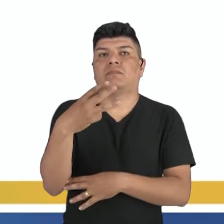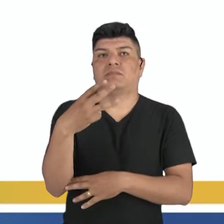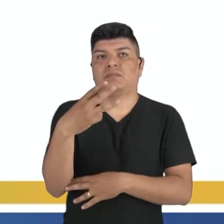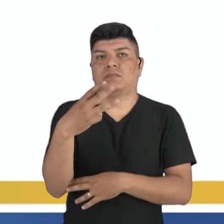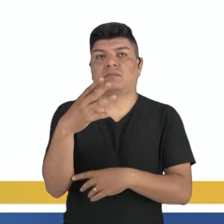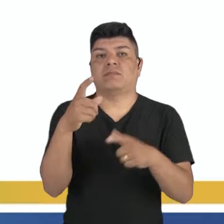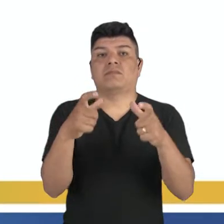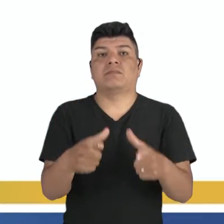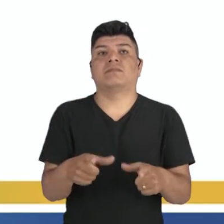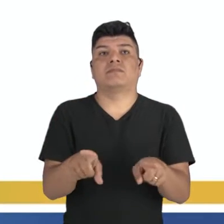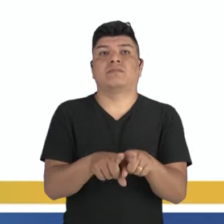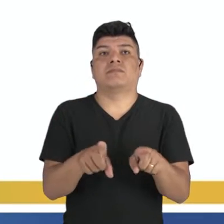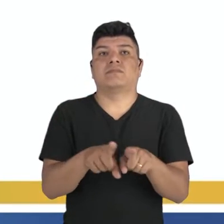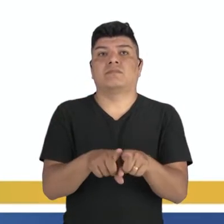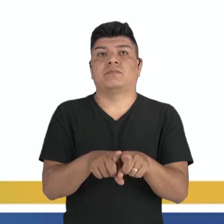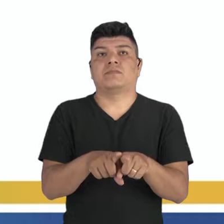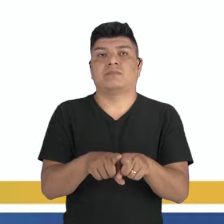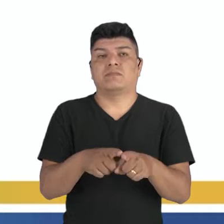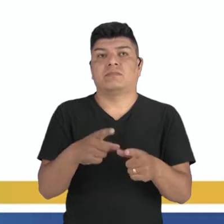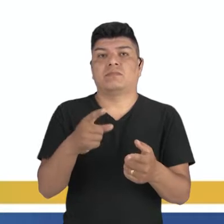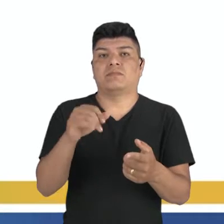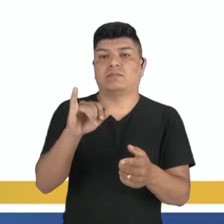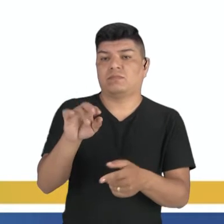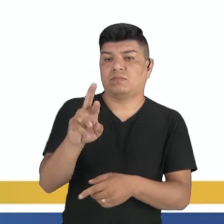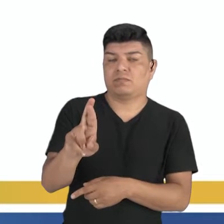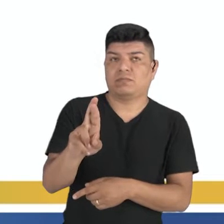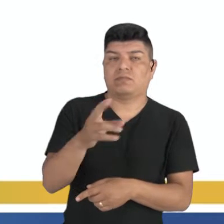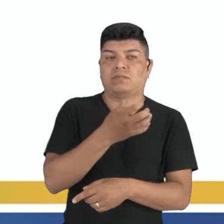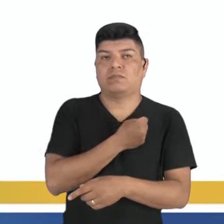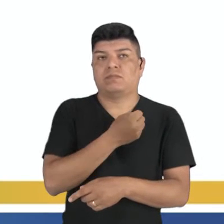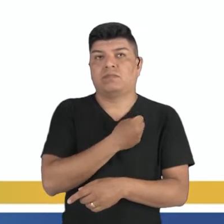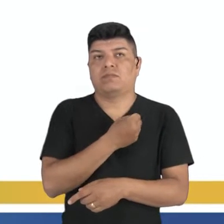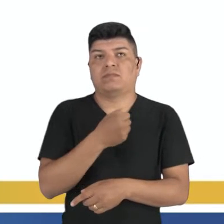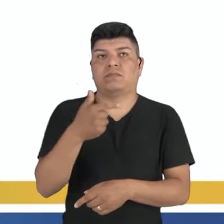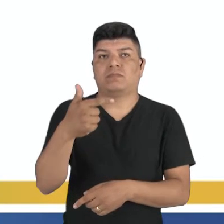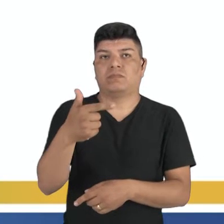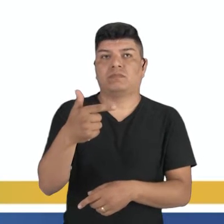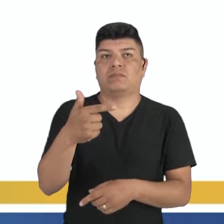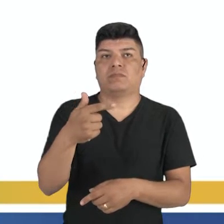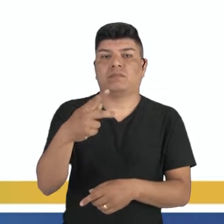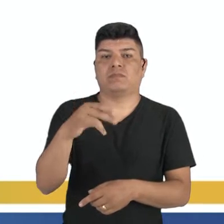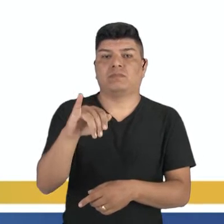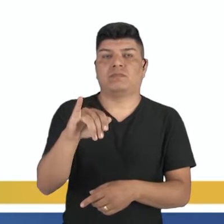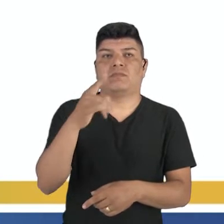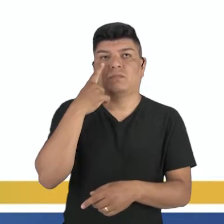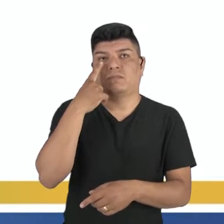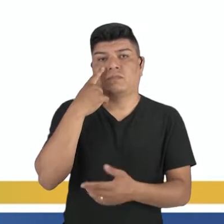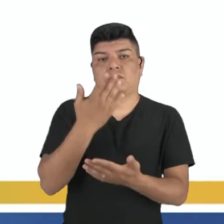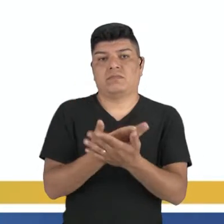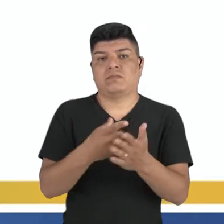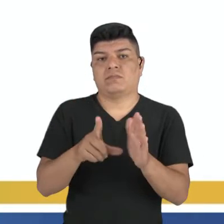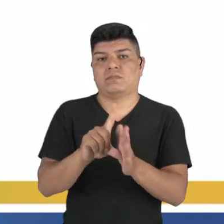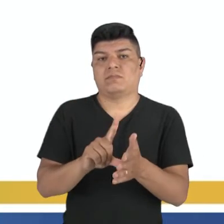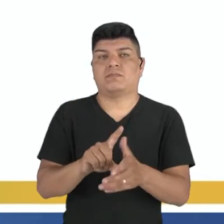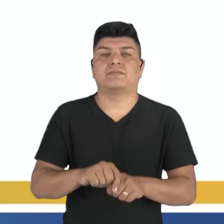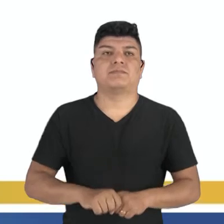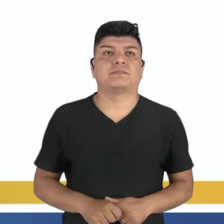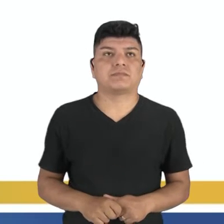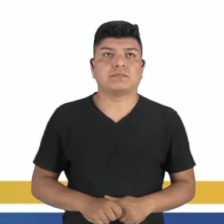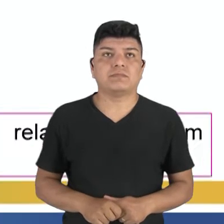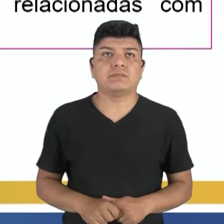aí a localização também de alguns irracionais, o número raiz de 2 e o número π, que vimos aí na nossa aula anterior.